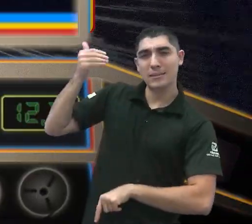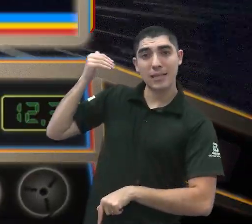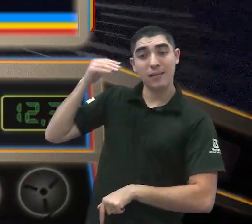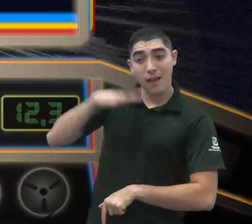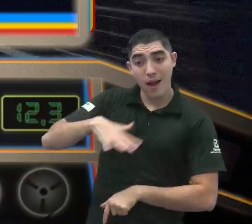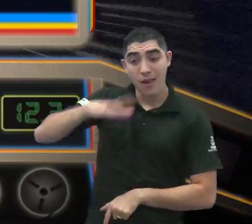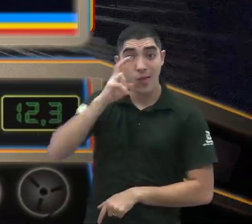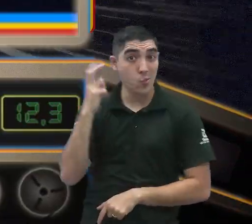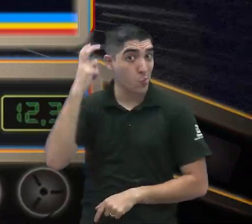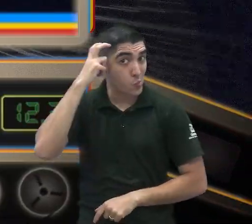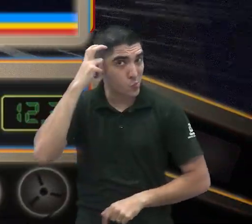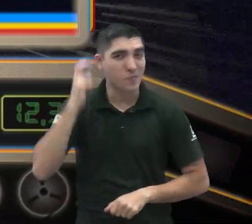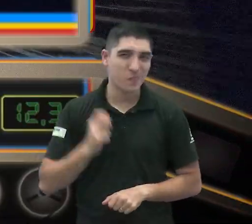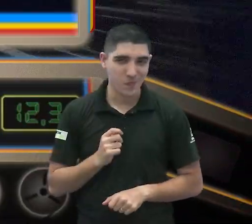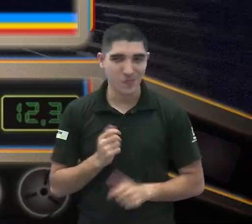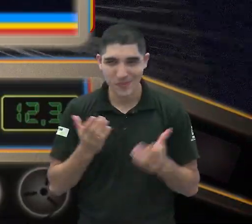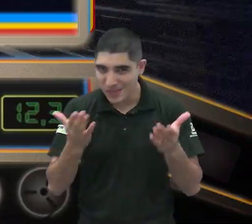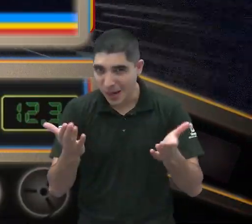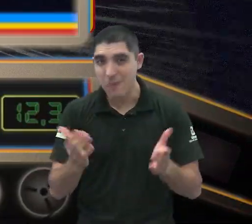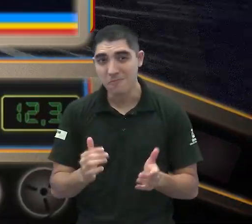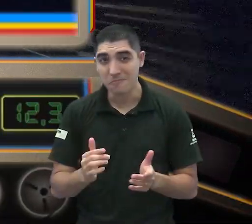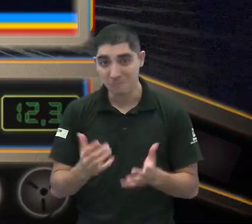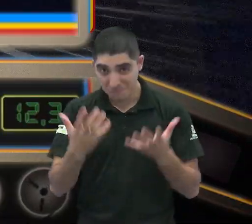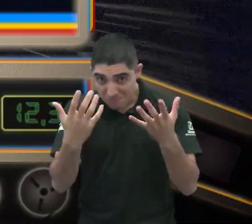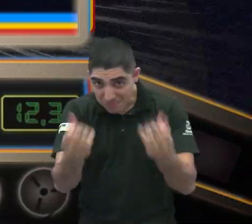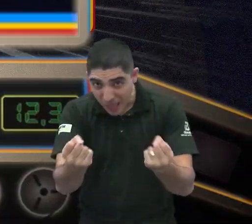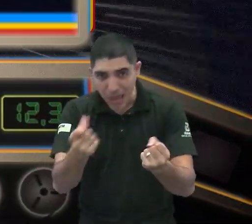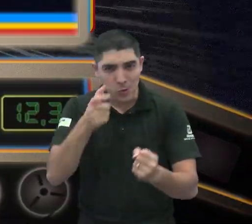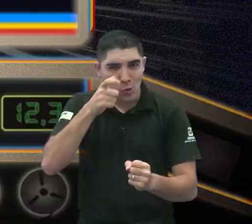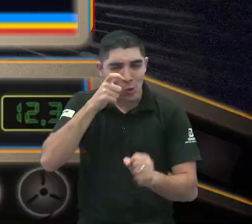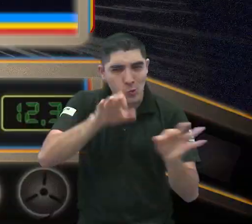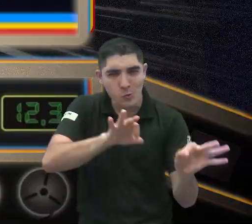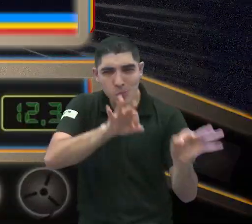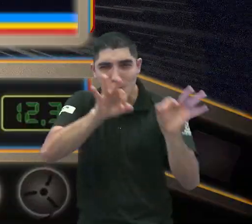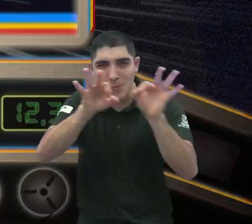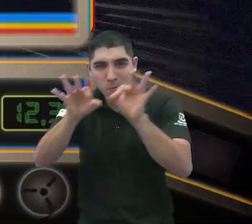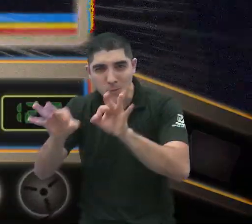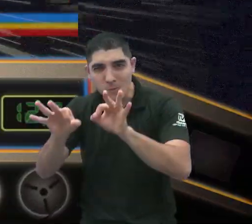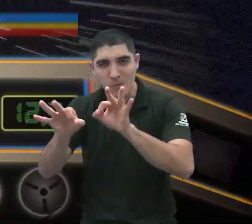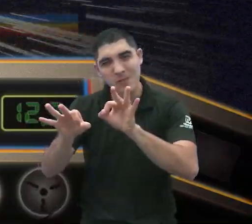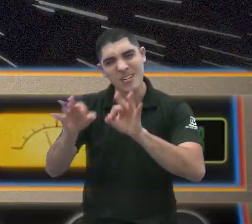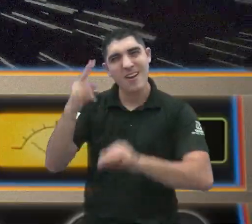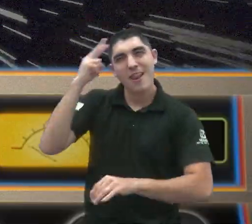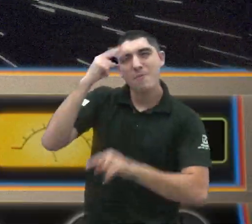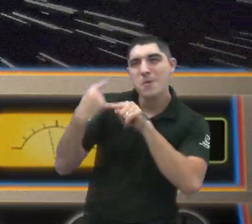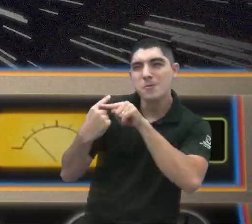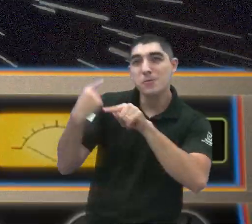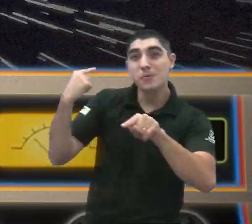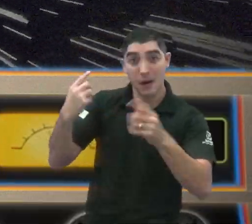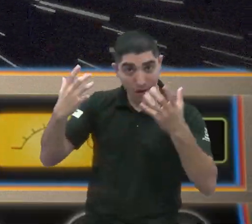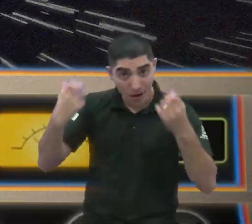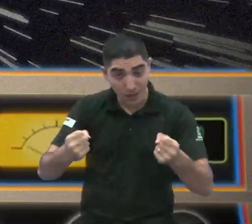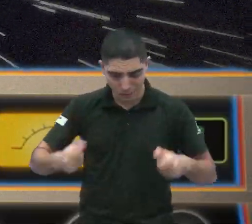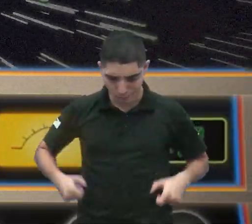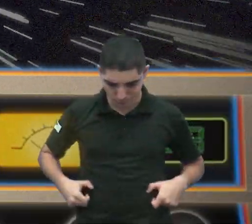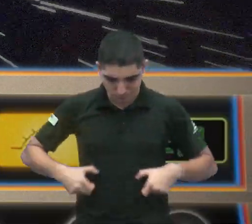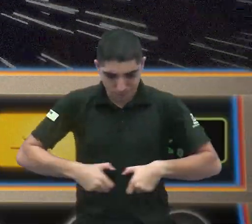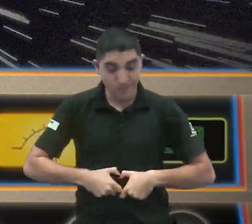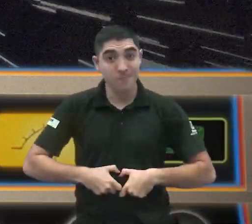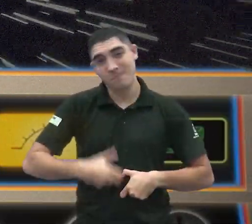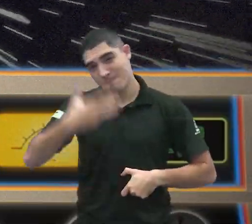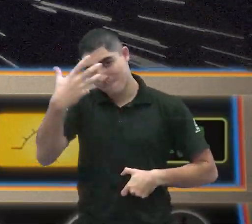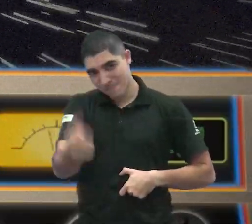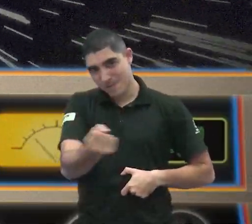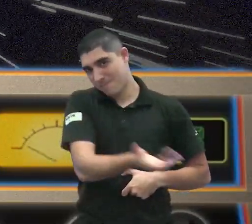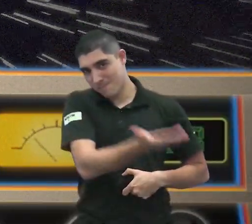saber o que de melhor aconteceu culturalmente nessa época. E aí, vamos embarcar para mais essa viagem?